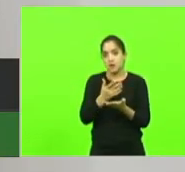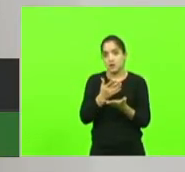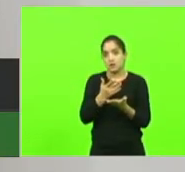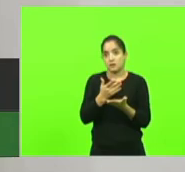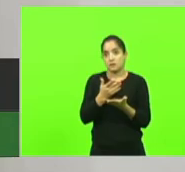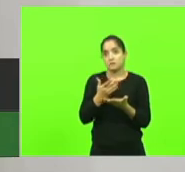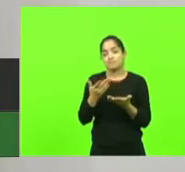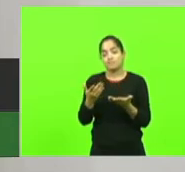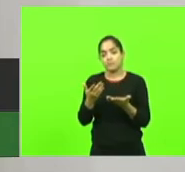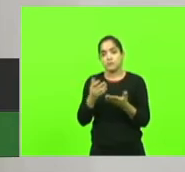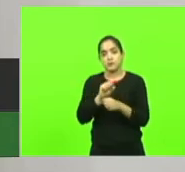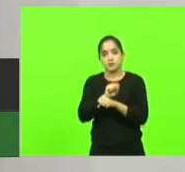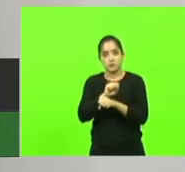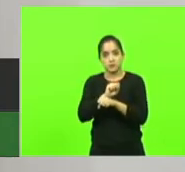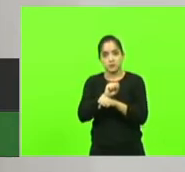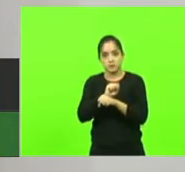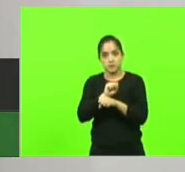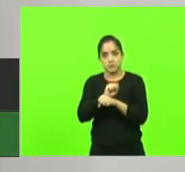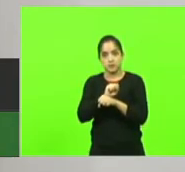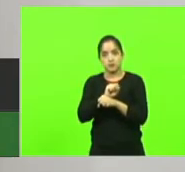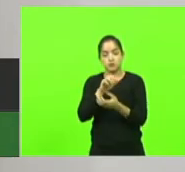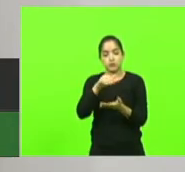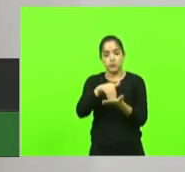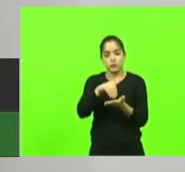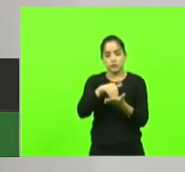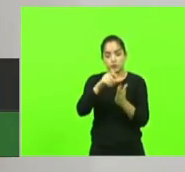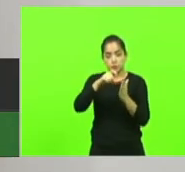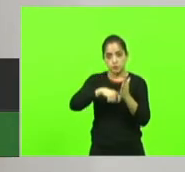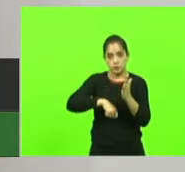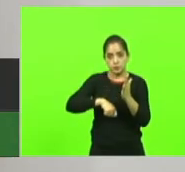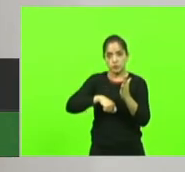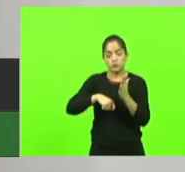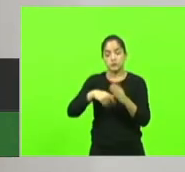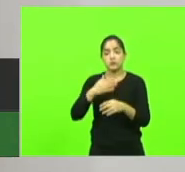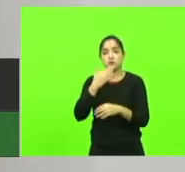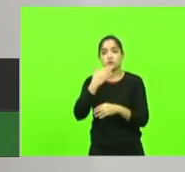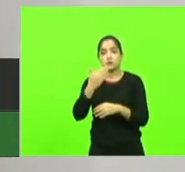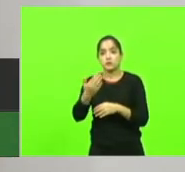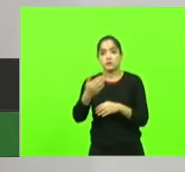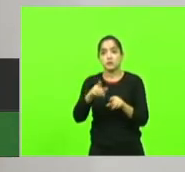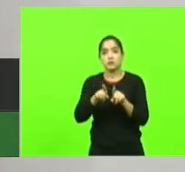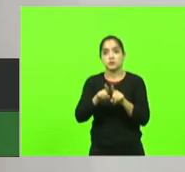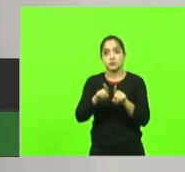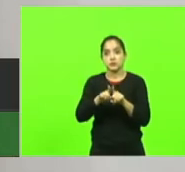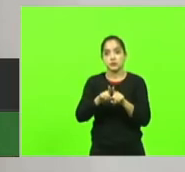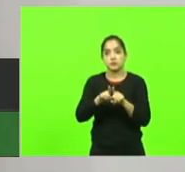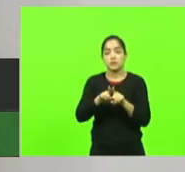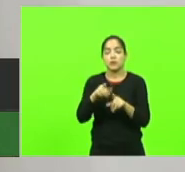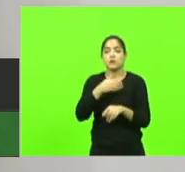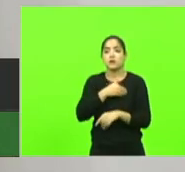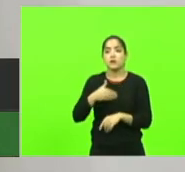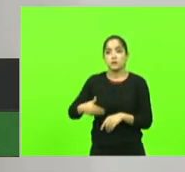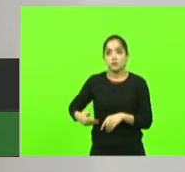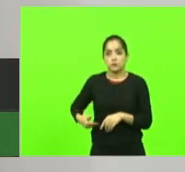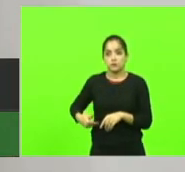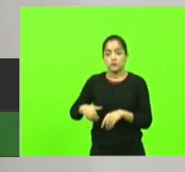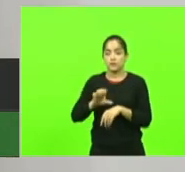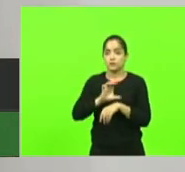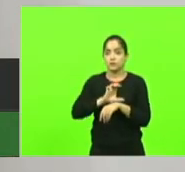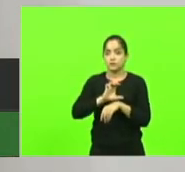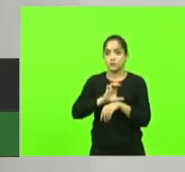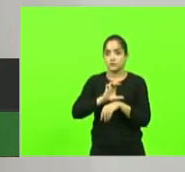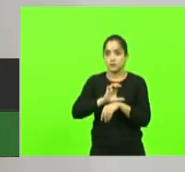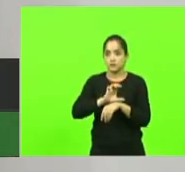chamados do último concurso, inclusive um pedido já ao governo do Estado no